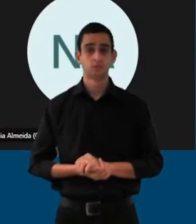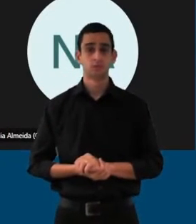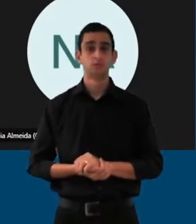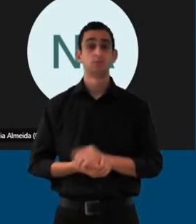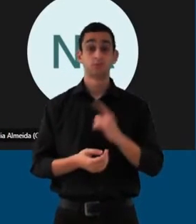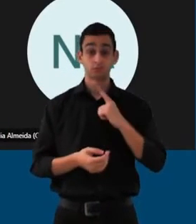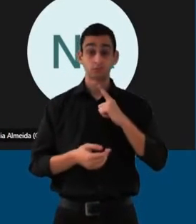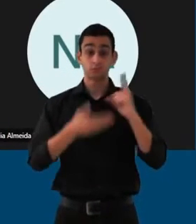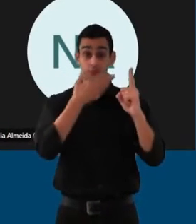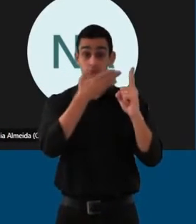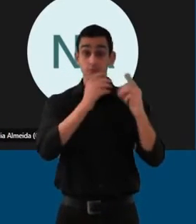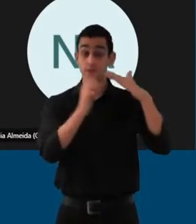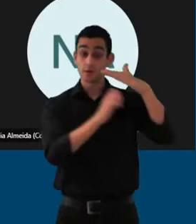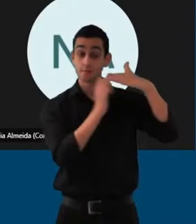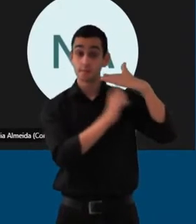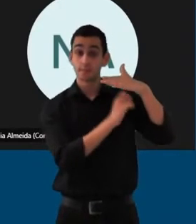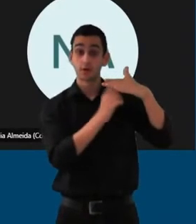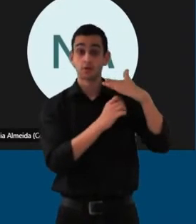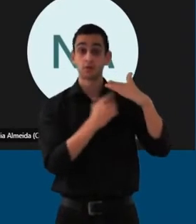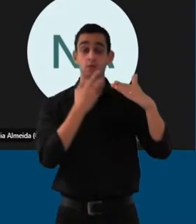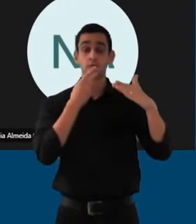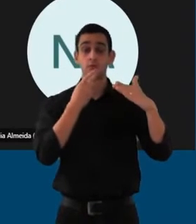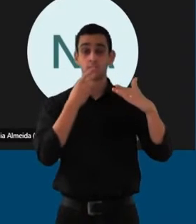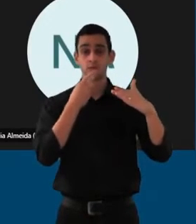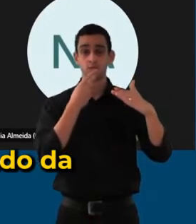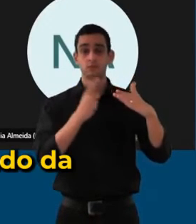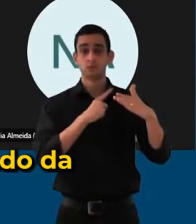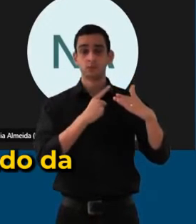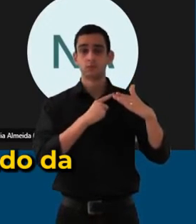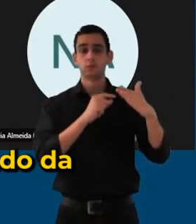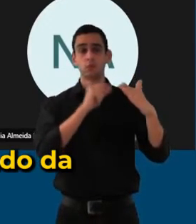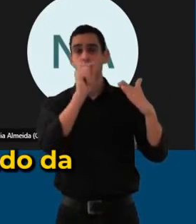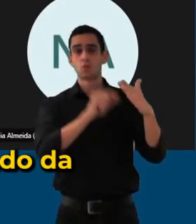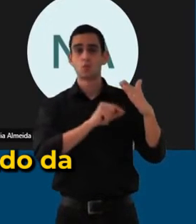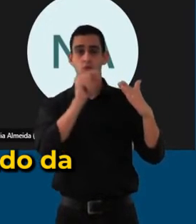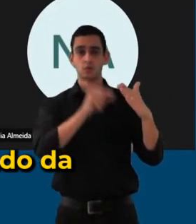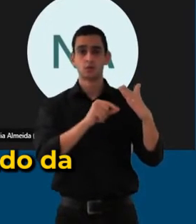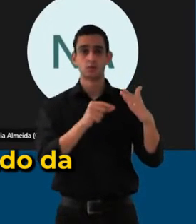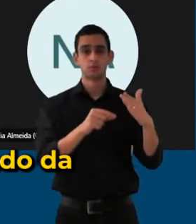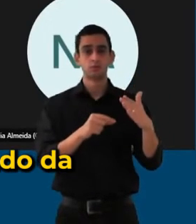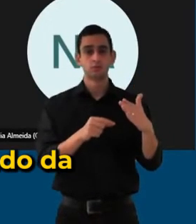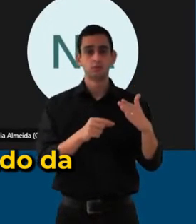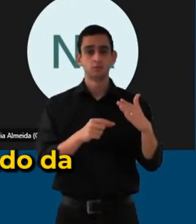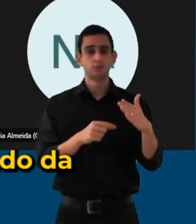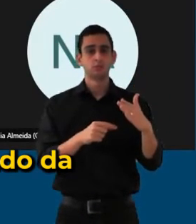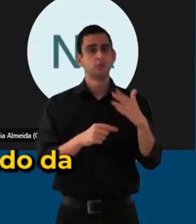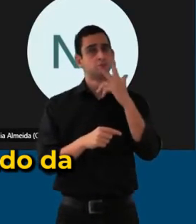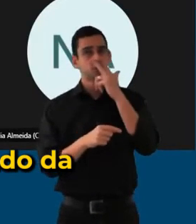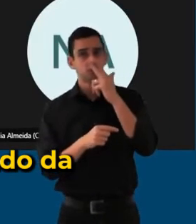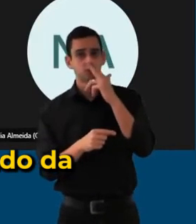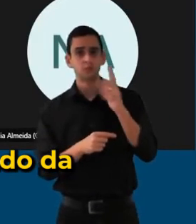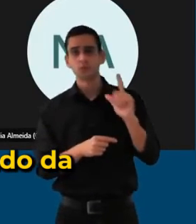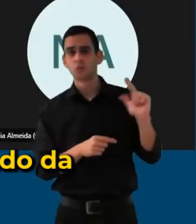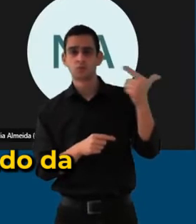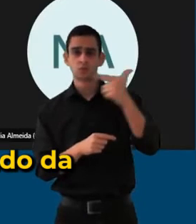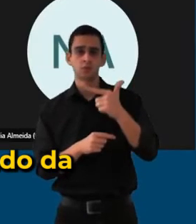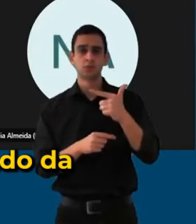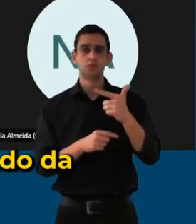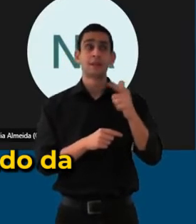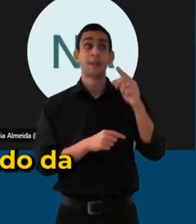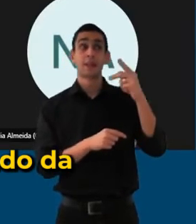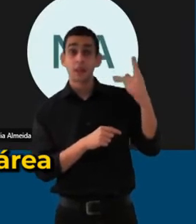da empresa, né, da parte ré, é que não é que ela tenha se descurado, né, da